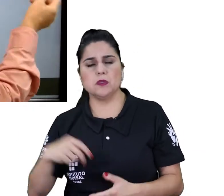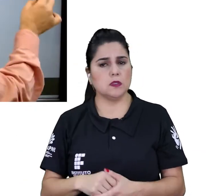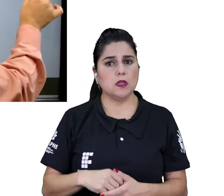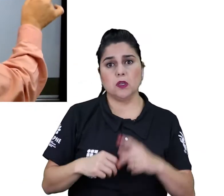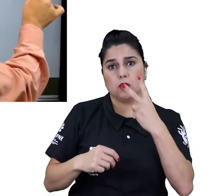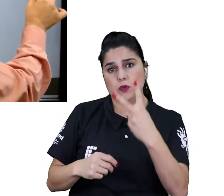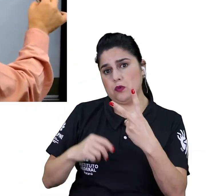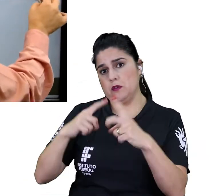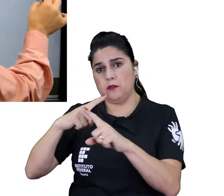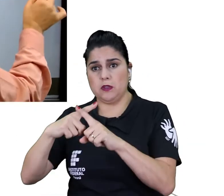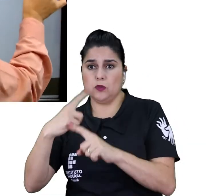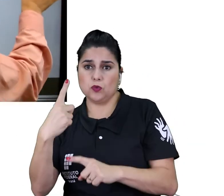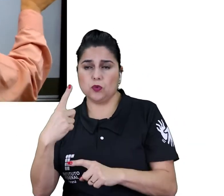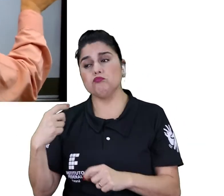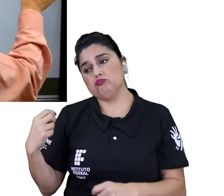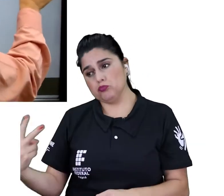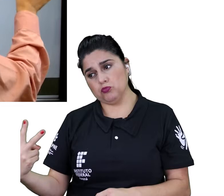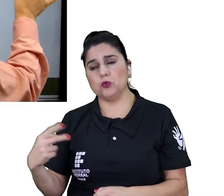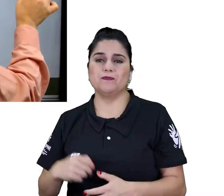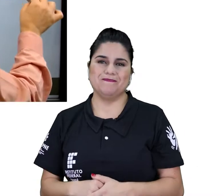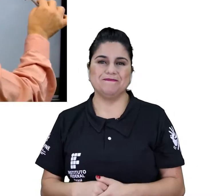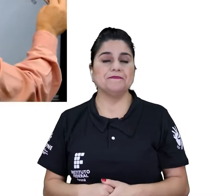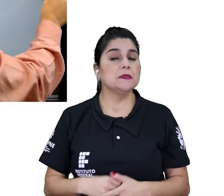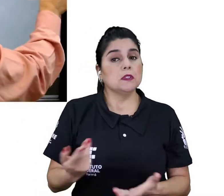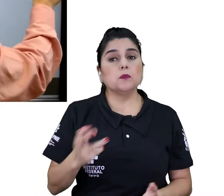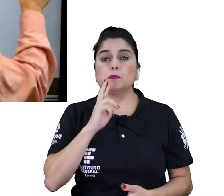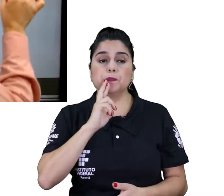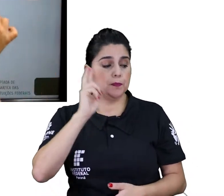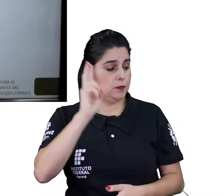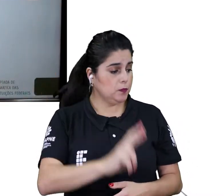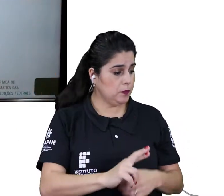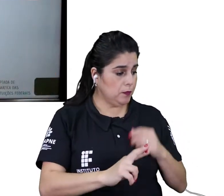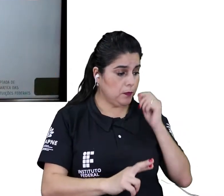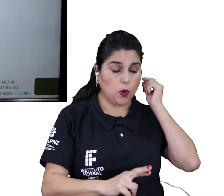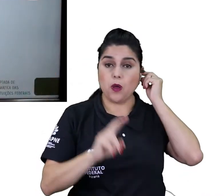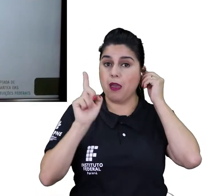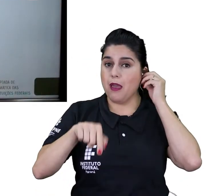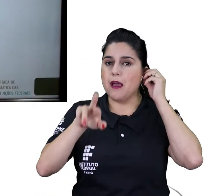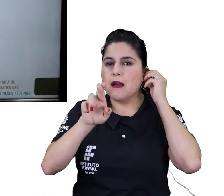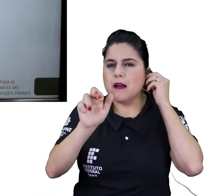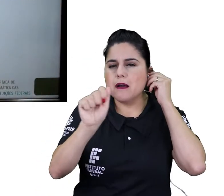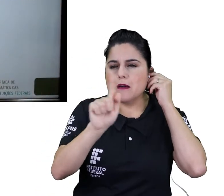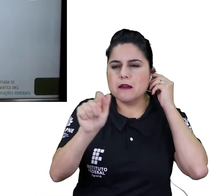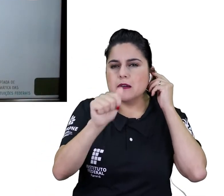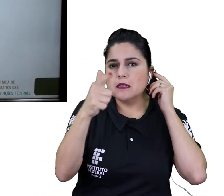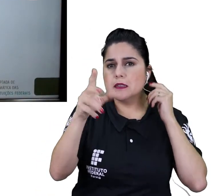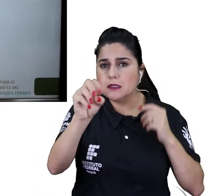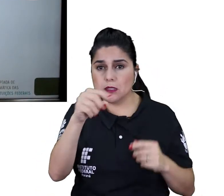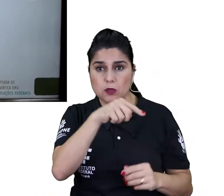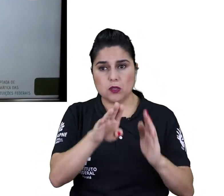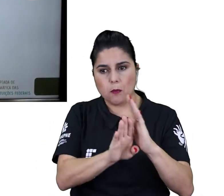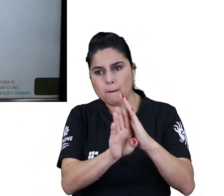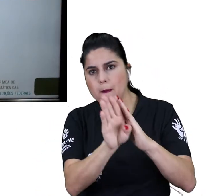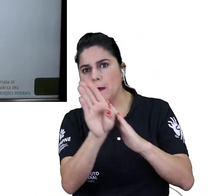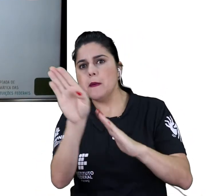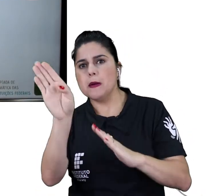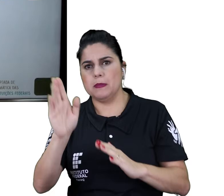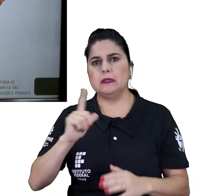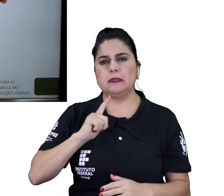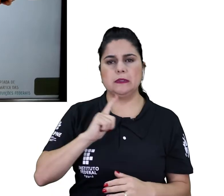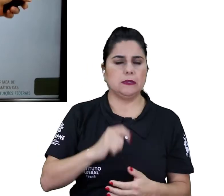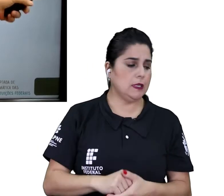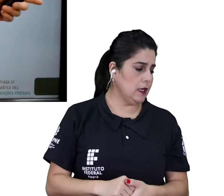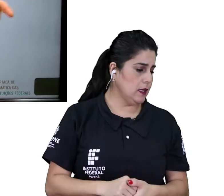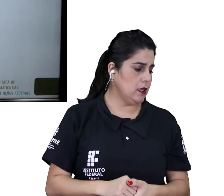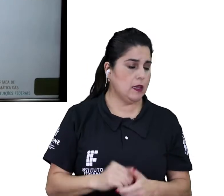e 2 vezes 1, 2. Então, esse resultado é o resultado da razão dessa progressão. E